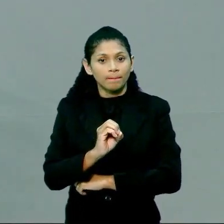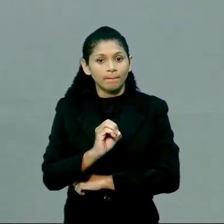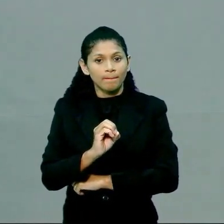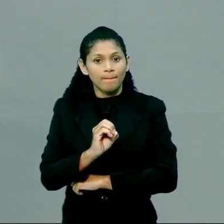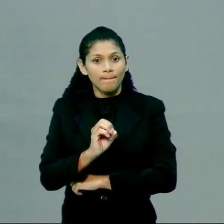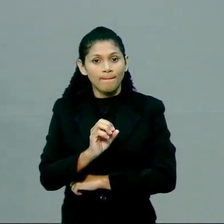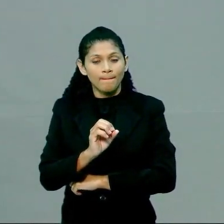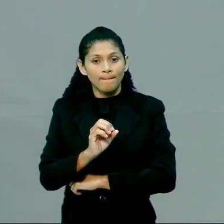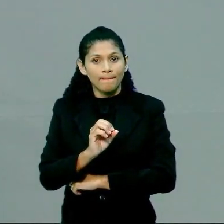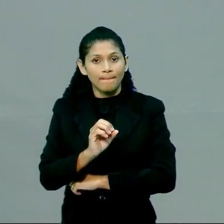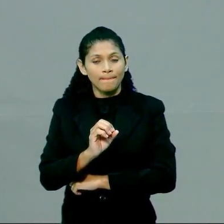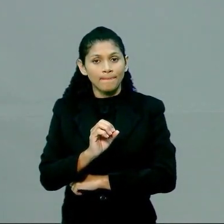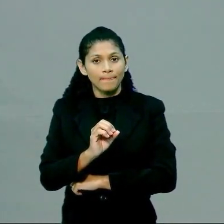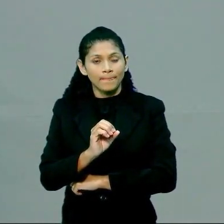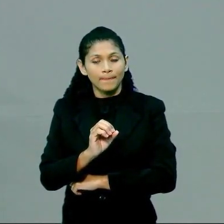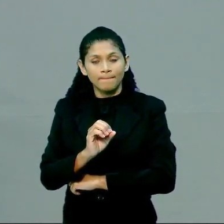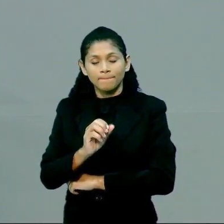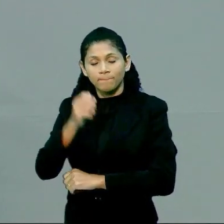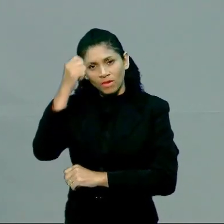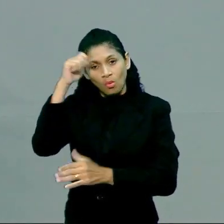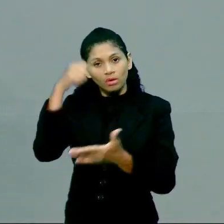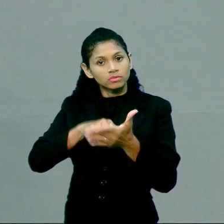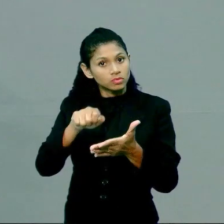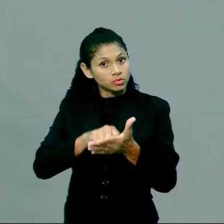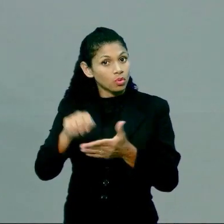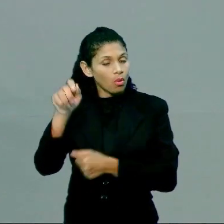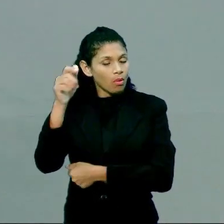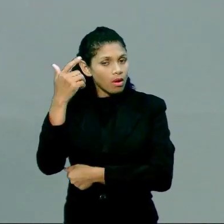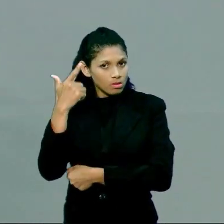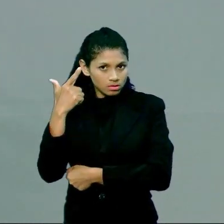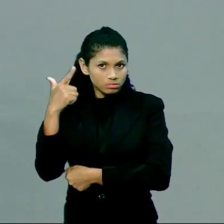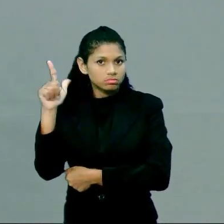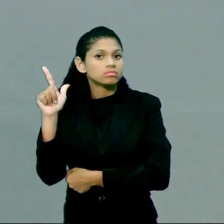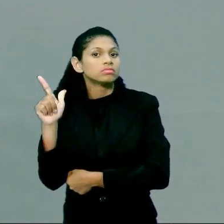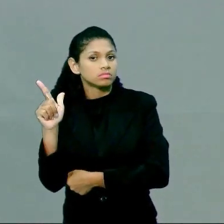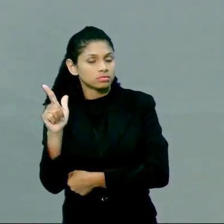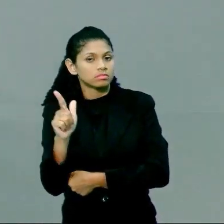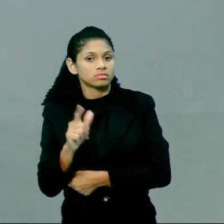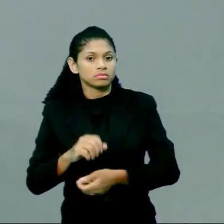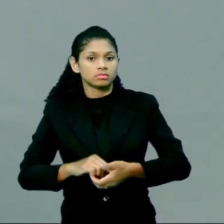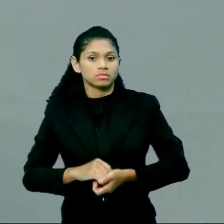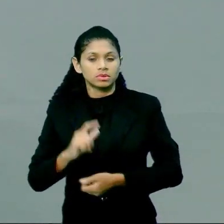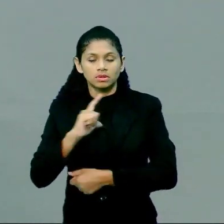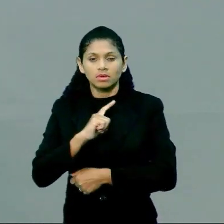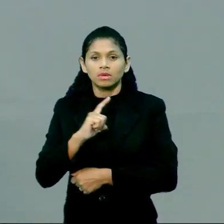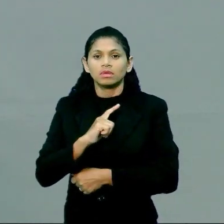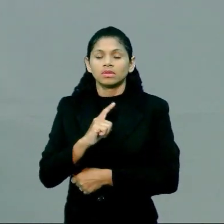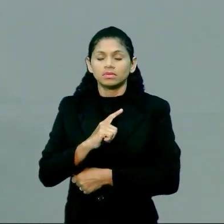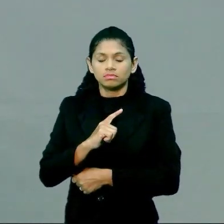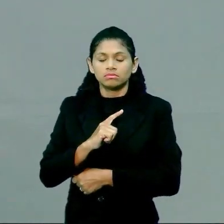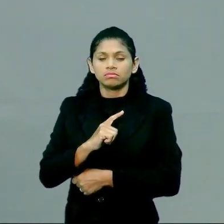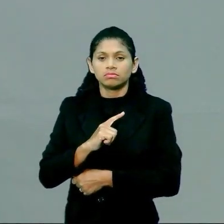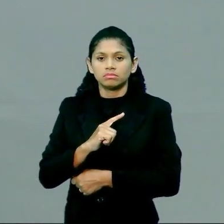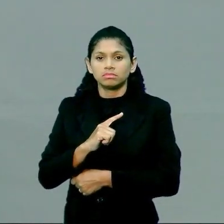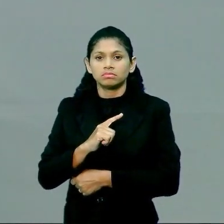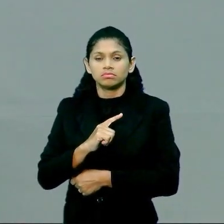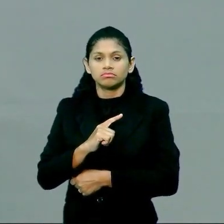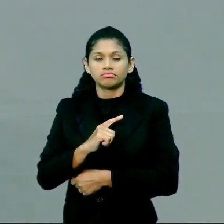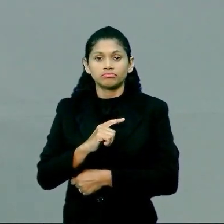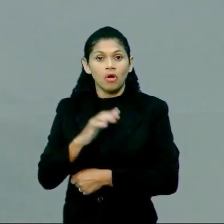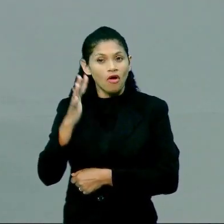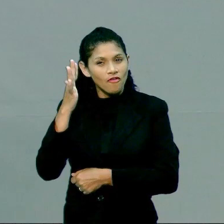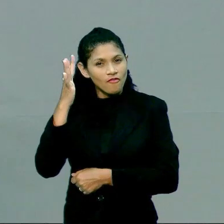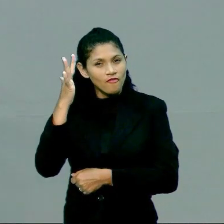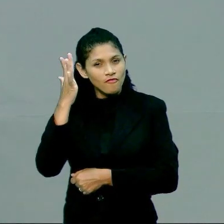canção é Mercedes Sosa, né? Ela tem bastante notoriedade, tá? E é bem famosa aí dentro da